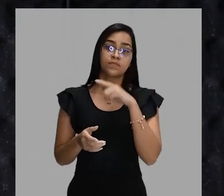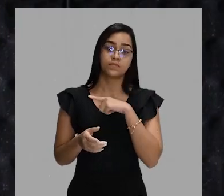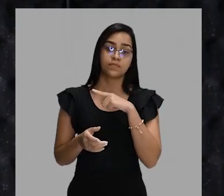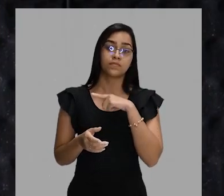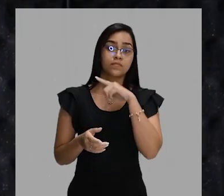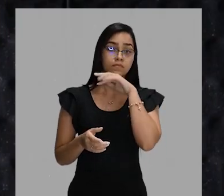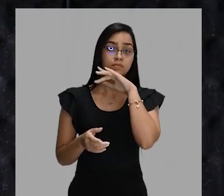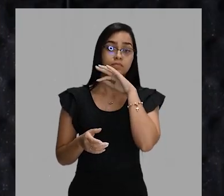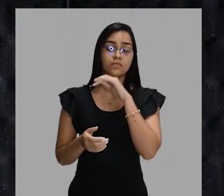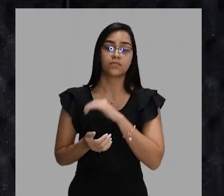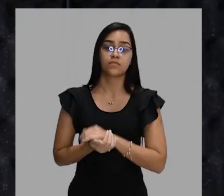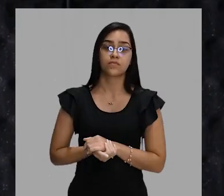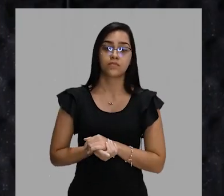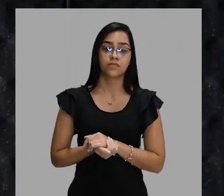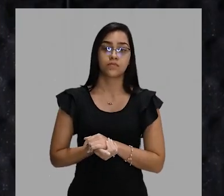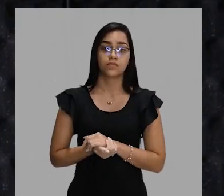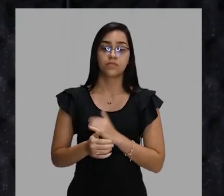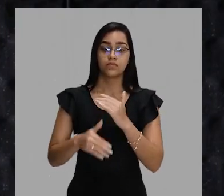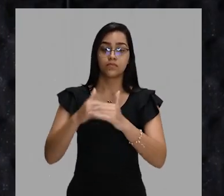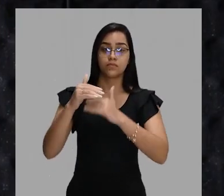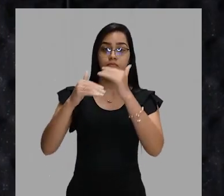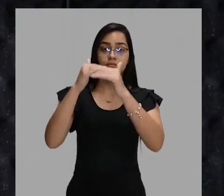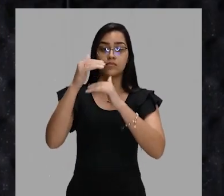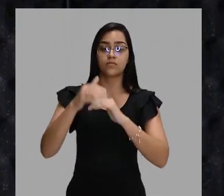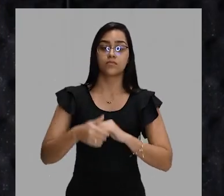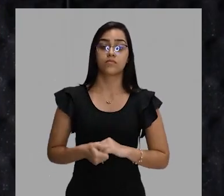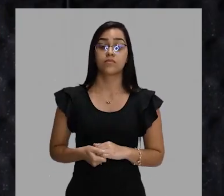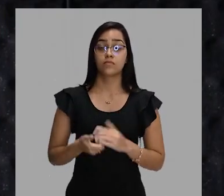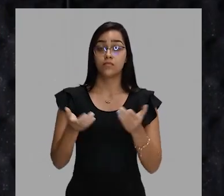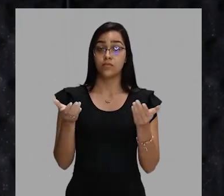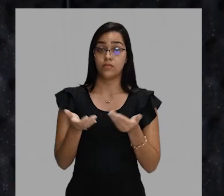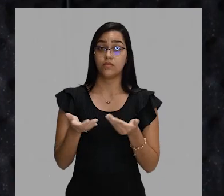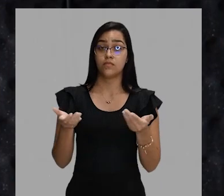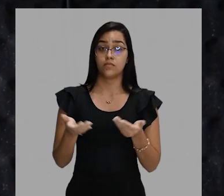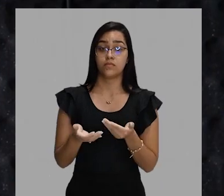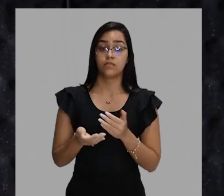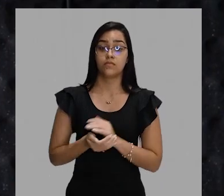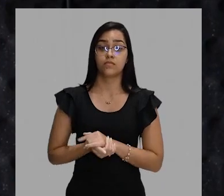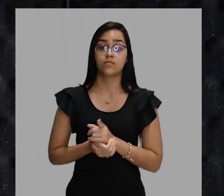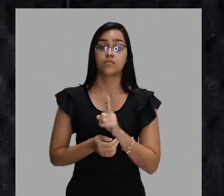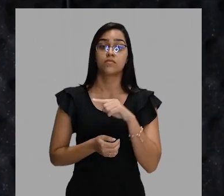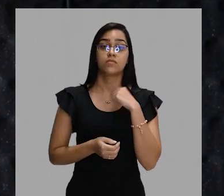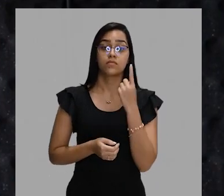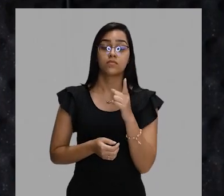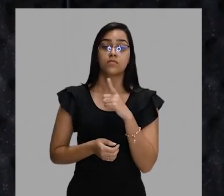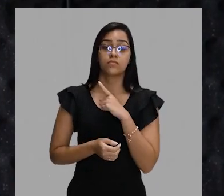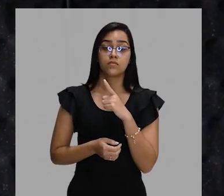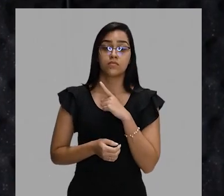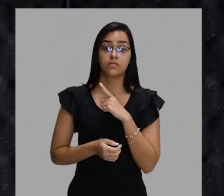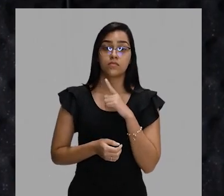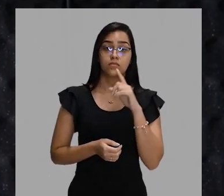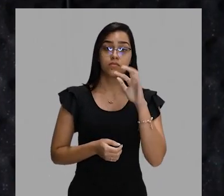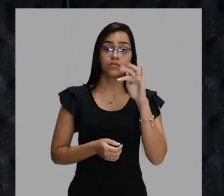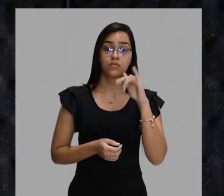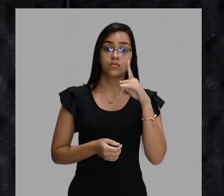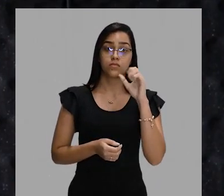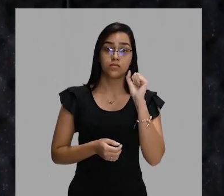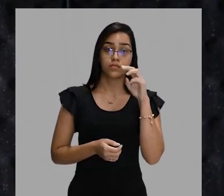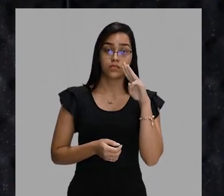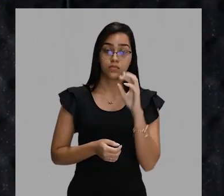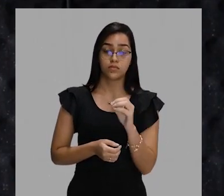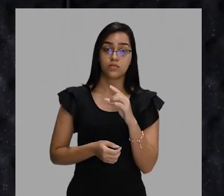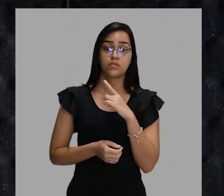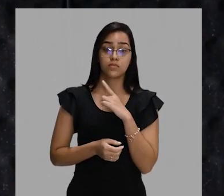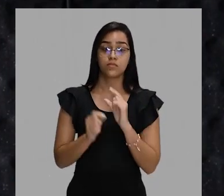terra, ok? Segundo o evolucionismo. Agora, nós saímos do fixismo e a